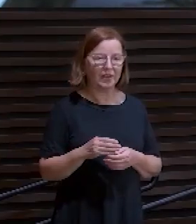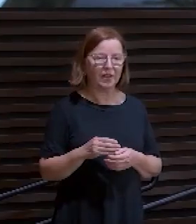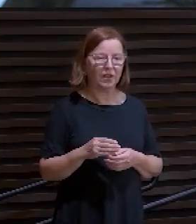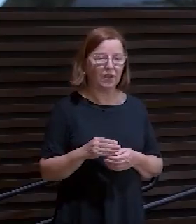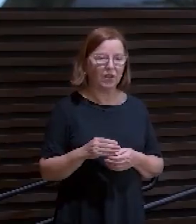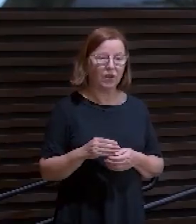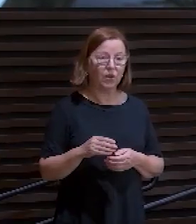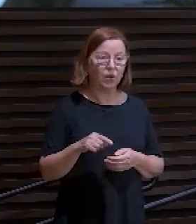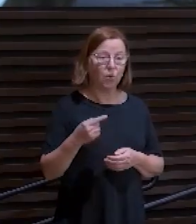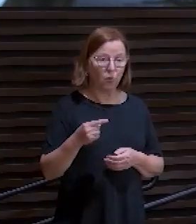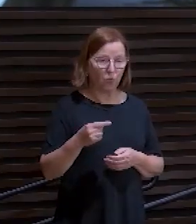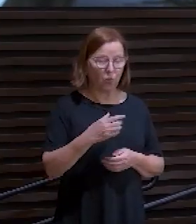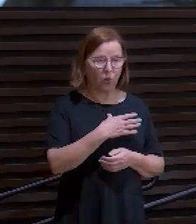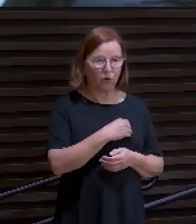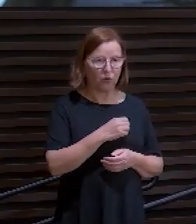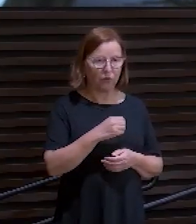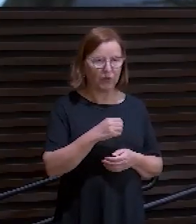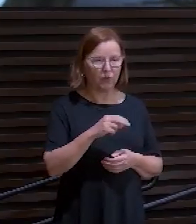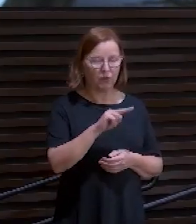nosso pai.